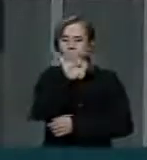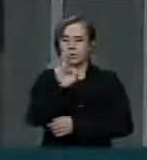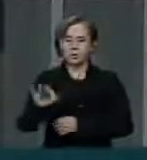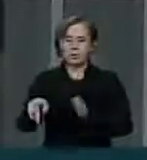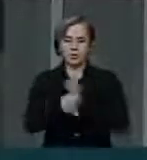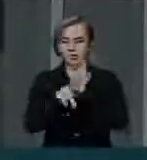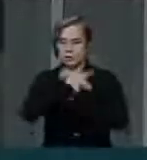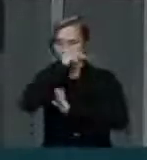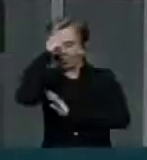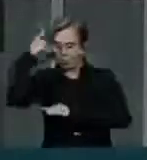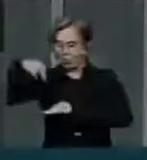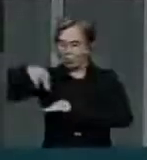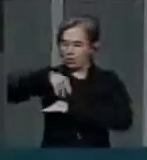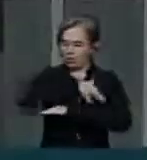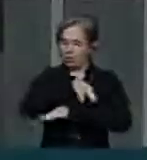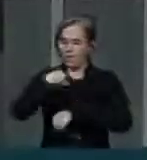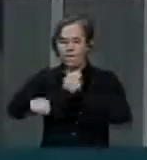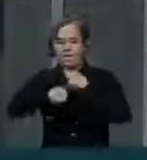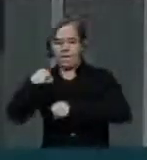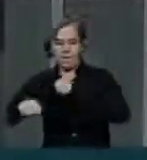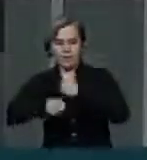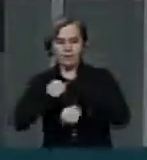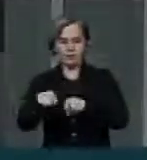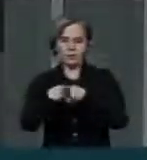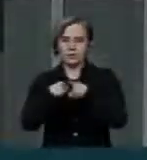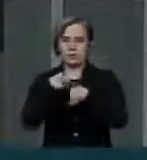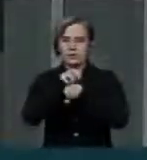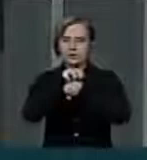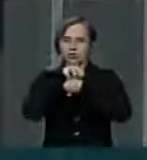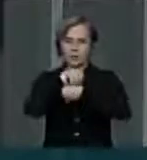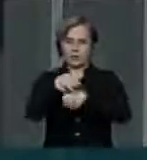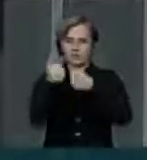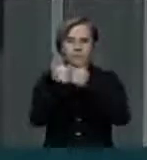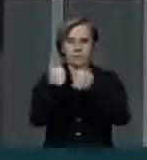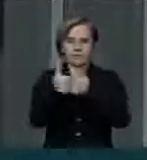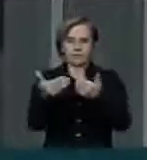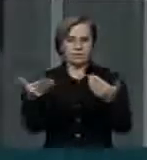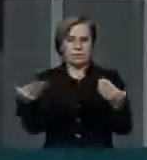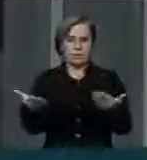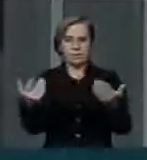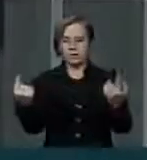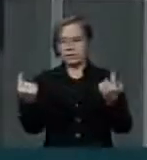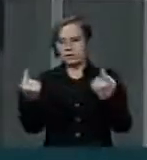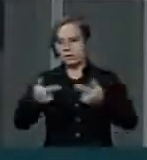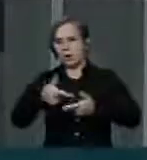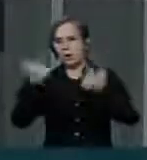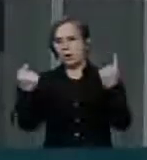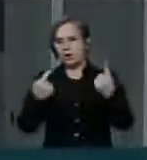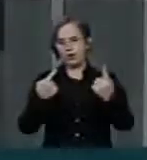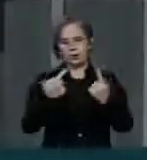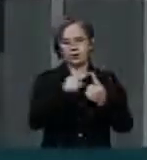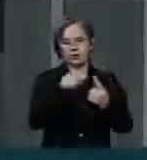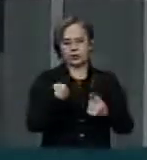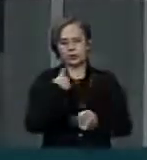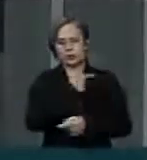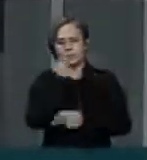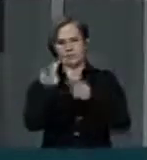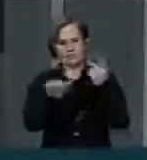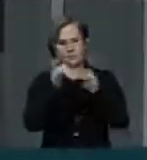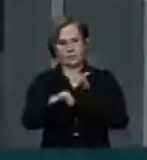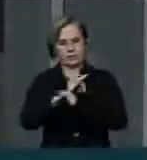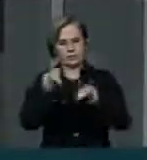pelo pedestre, pela bicicleta e pelo transporte público. Esse é o grande desafio que nós temos de colocar para as